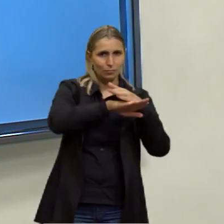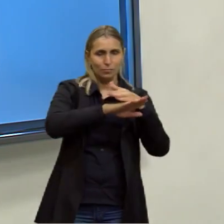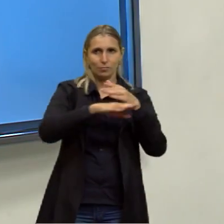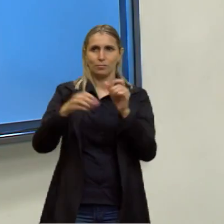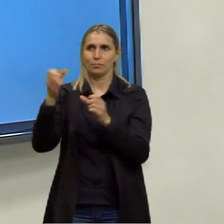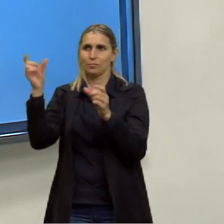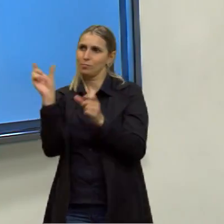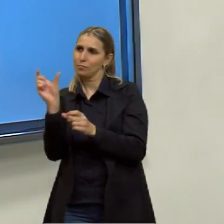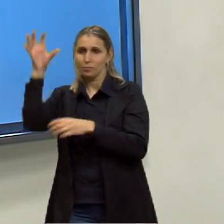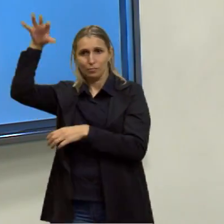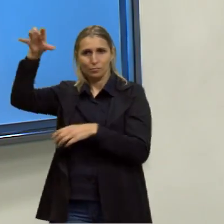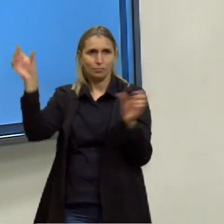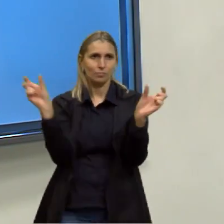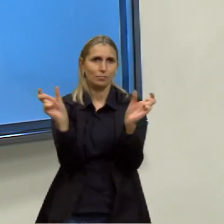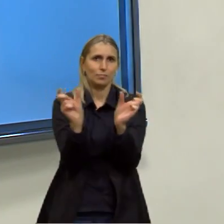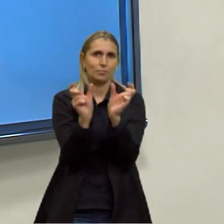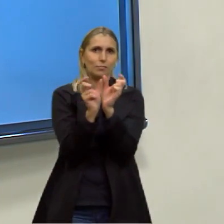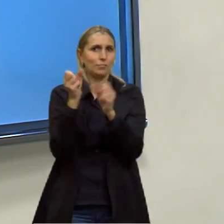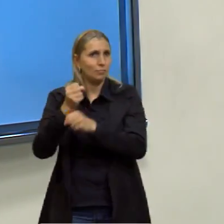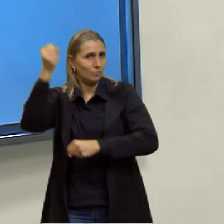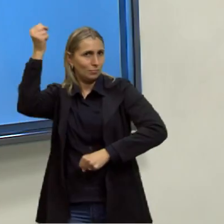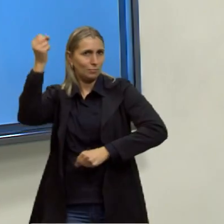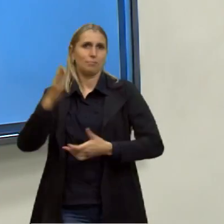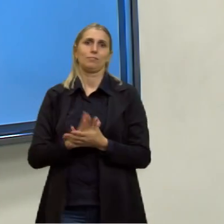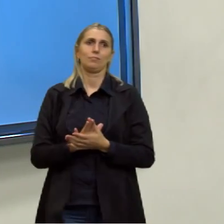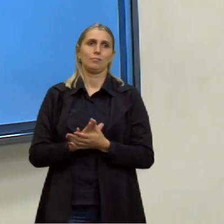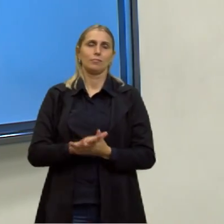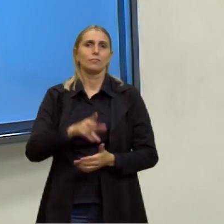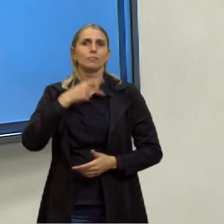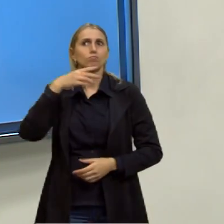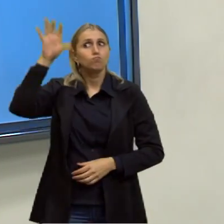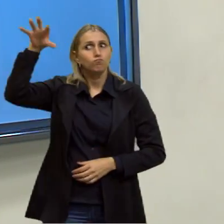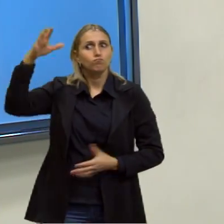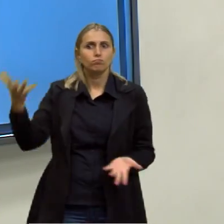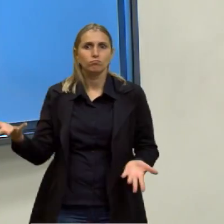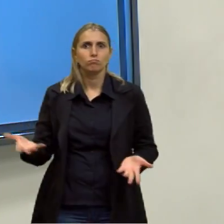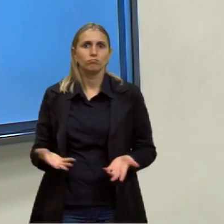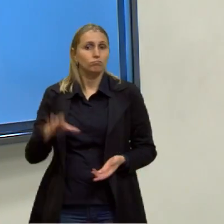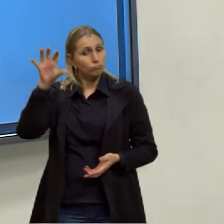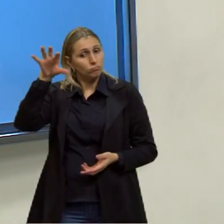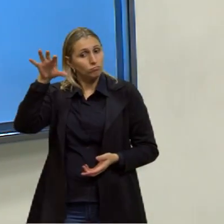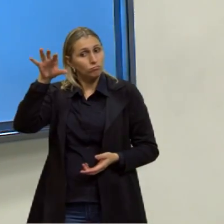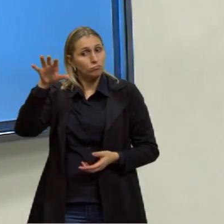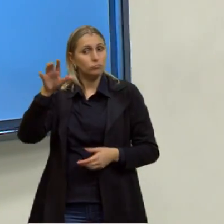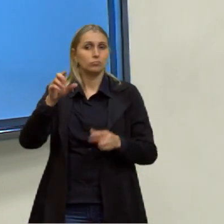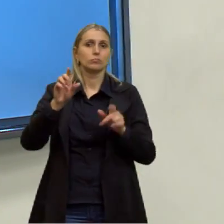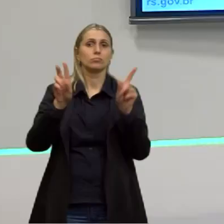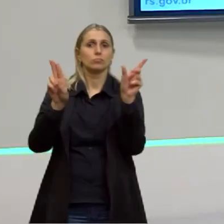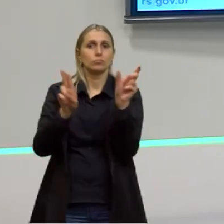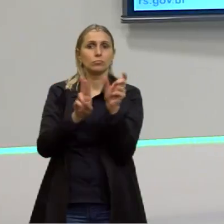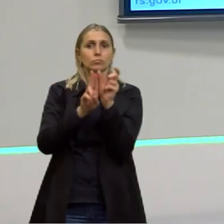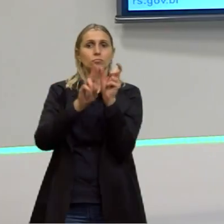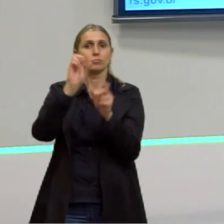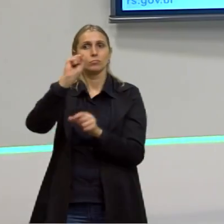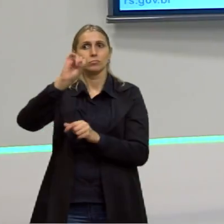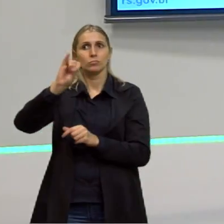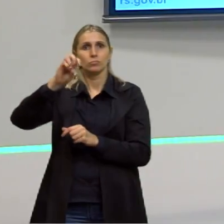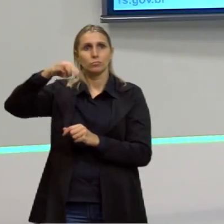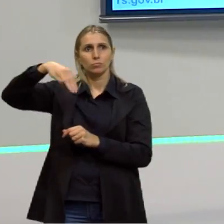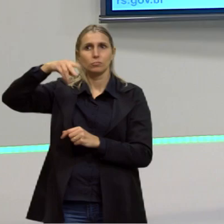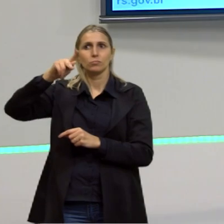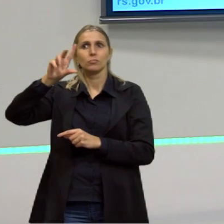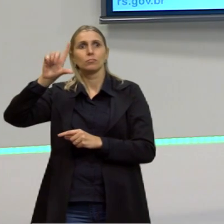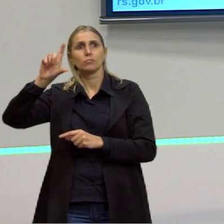guarda acrescido da palavra chuva agora se eu fiz é só chuva chuva que um substantivo simples